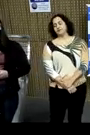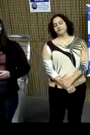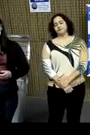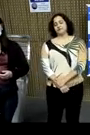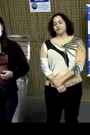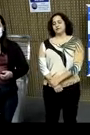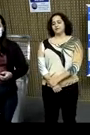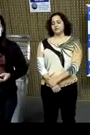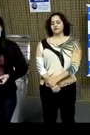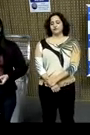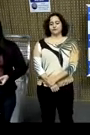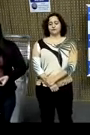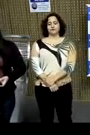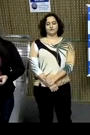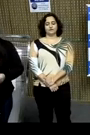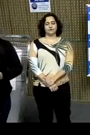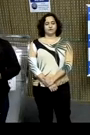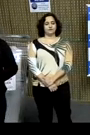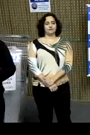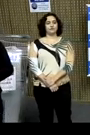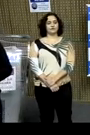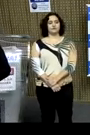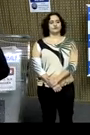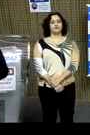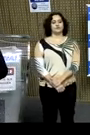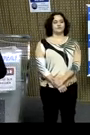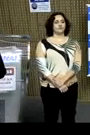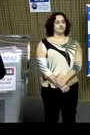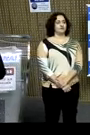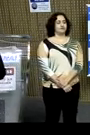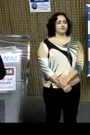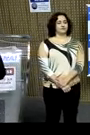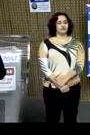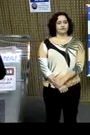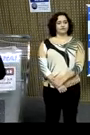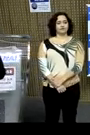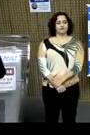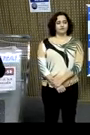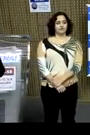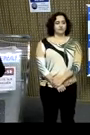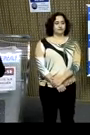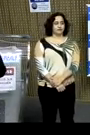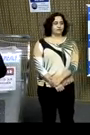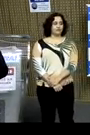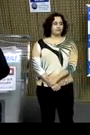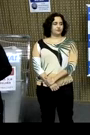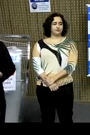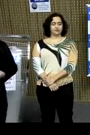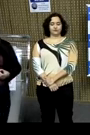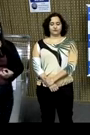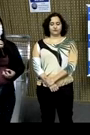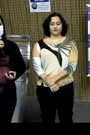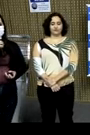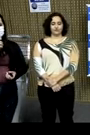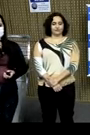Não temos o farmacêutico na nossa unidade, então não houve aqui a consulta farmacêutica na atenção básica, mas já há solicitação